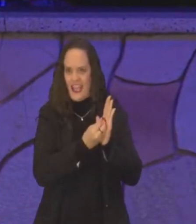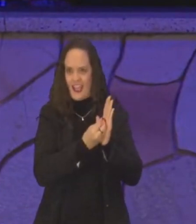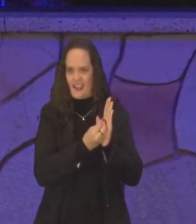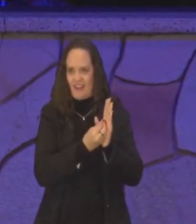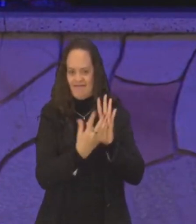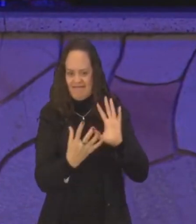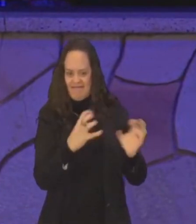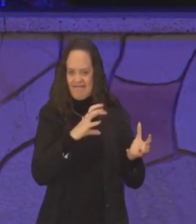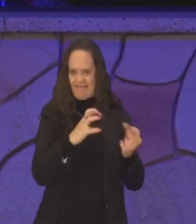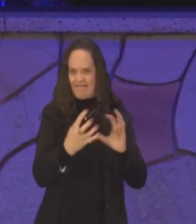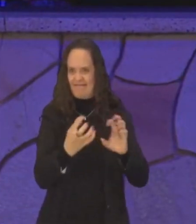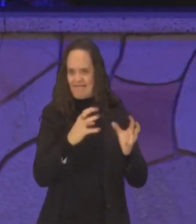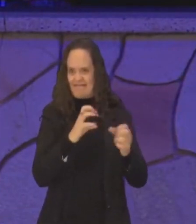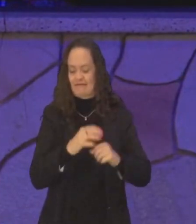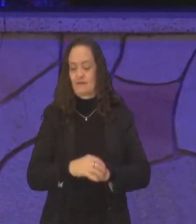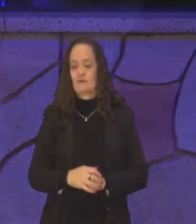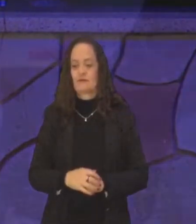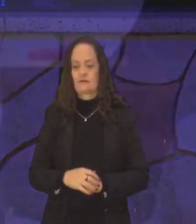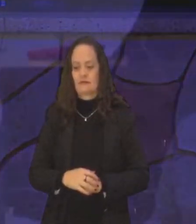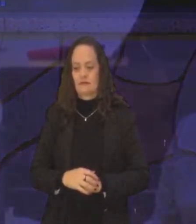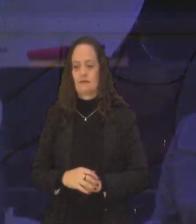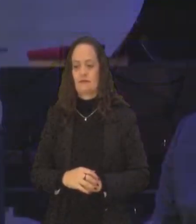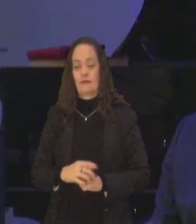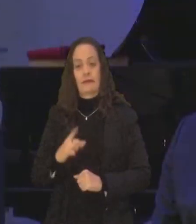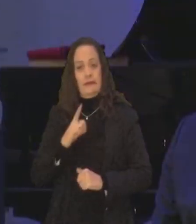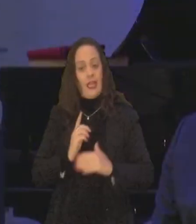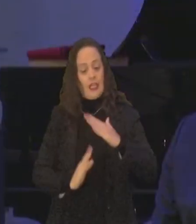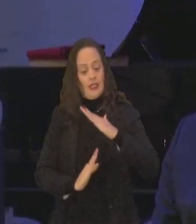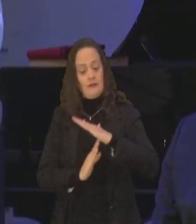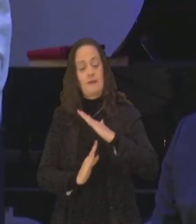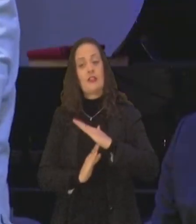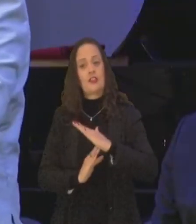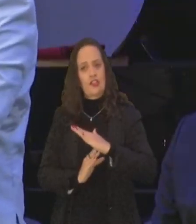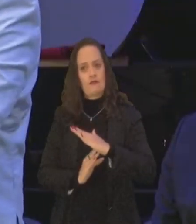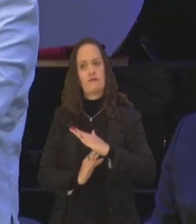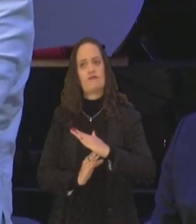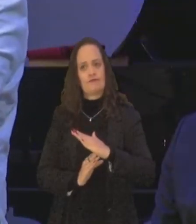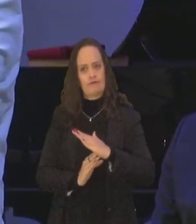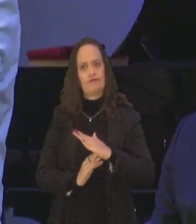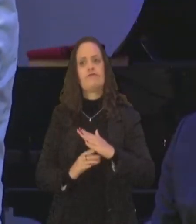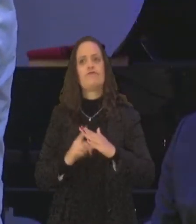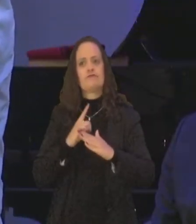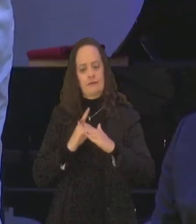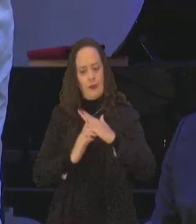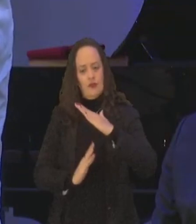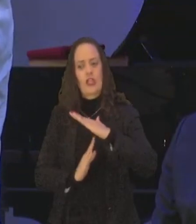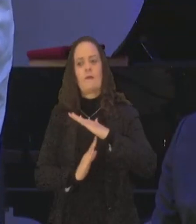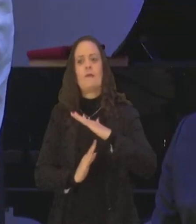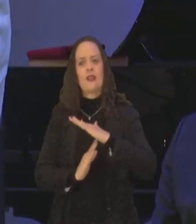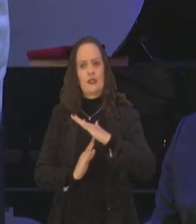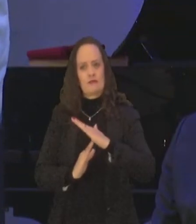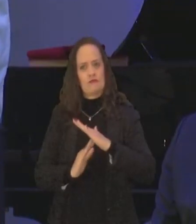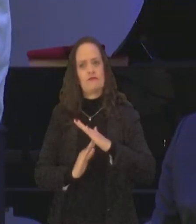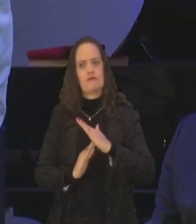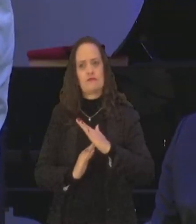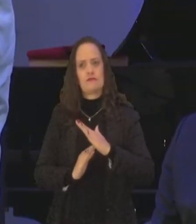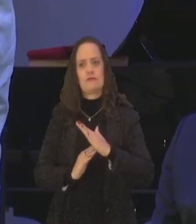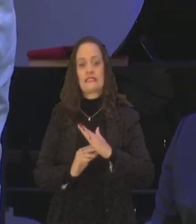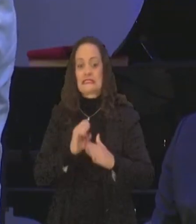há limites na tolerância, meus irmãos. Há limites na tolerância, principalmente com o